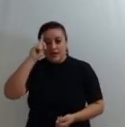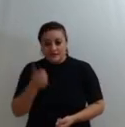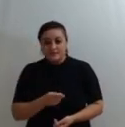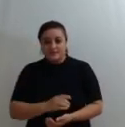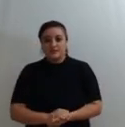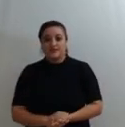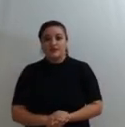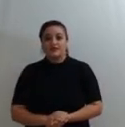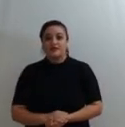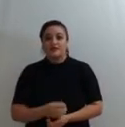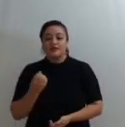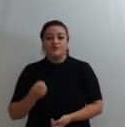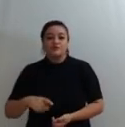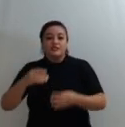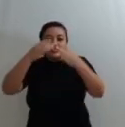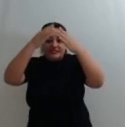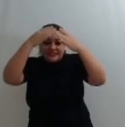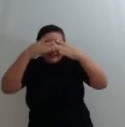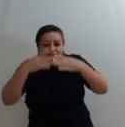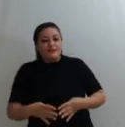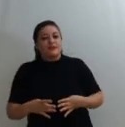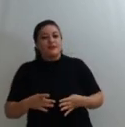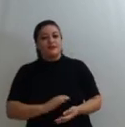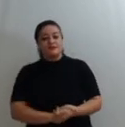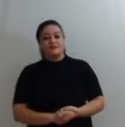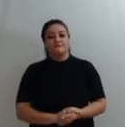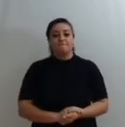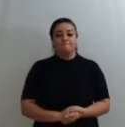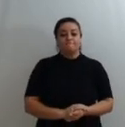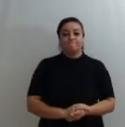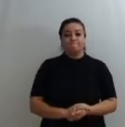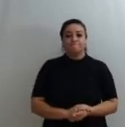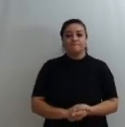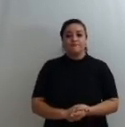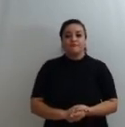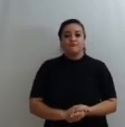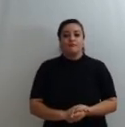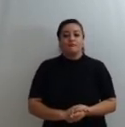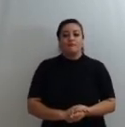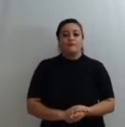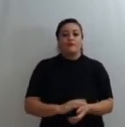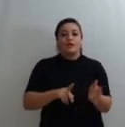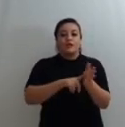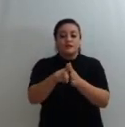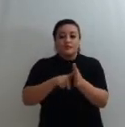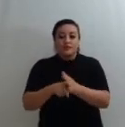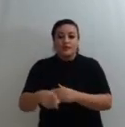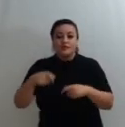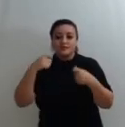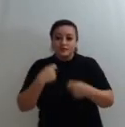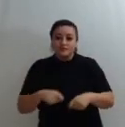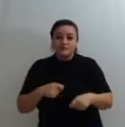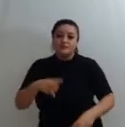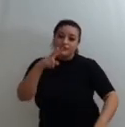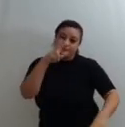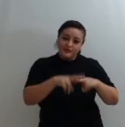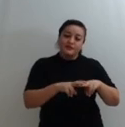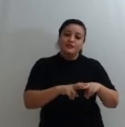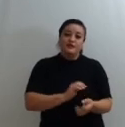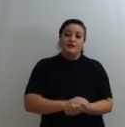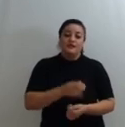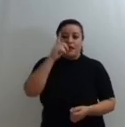muito detalhada na avaliação da necessidade da prisão, me pareceu haver